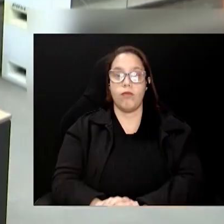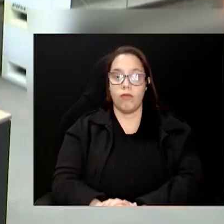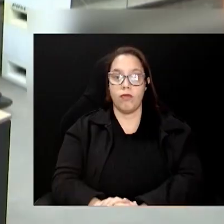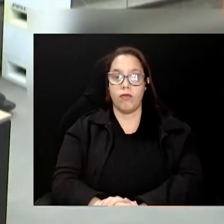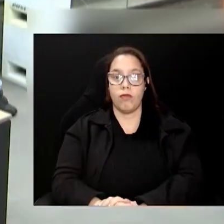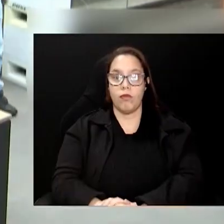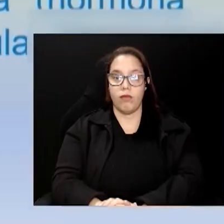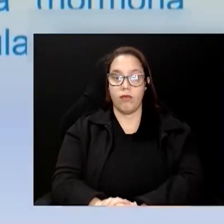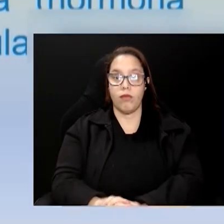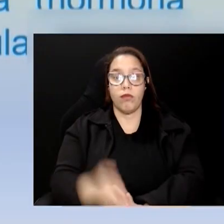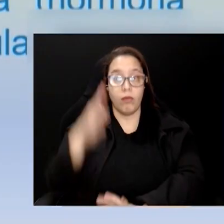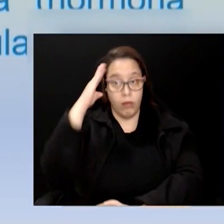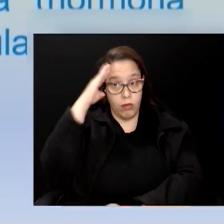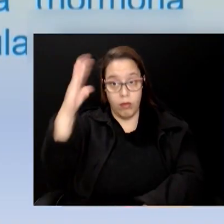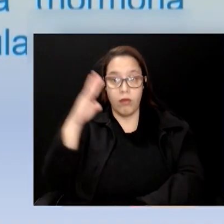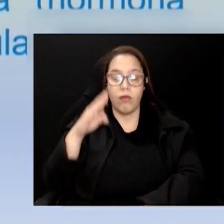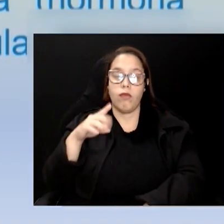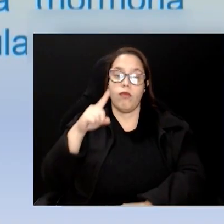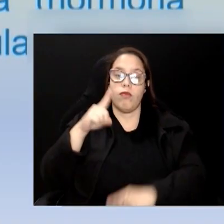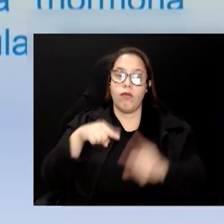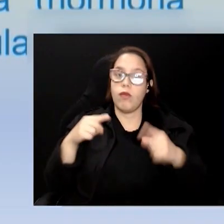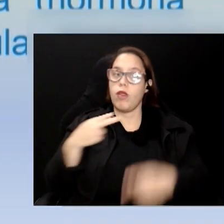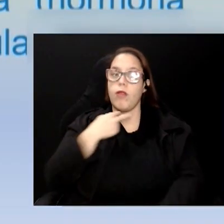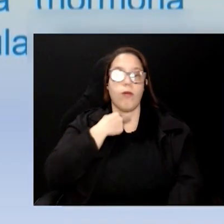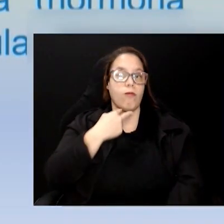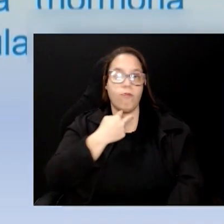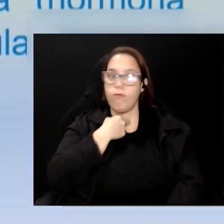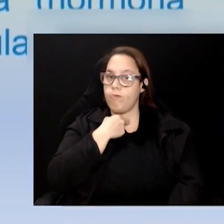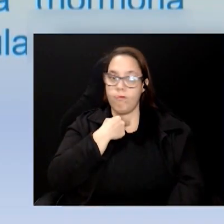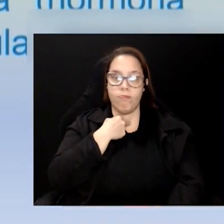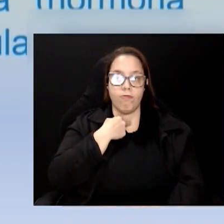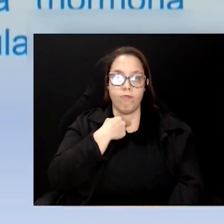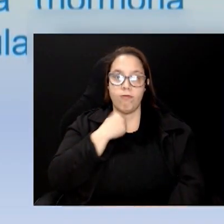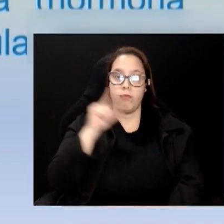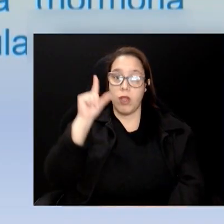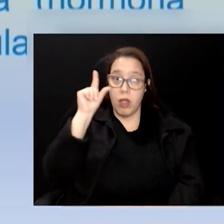Principais minerais que não podem ficar em baixos níveis.